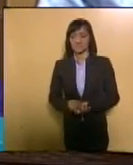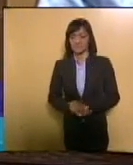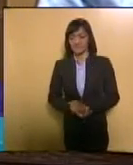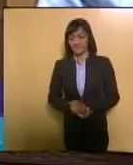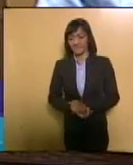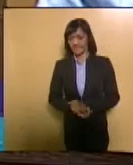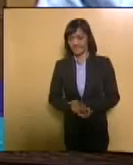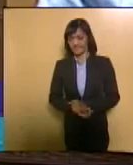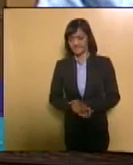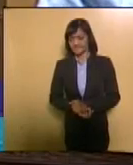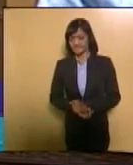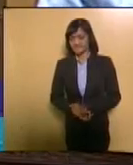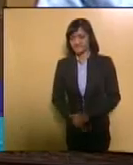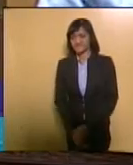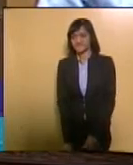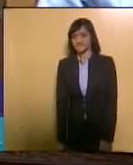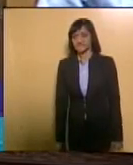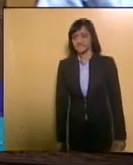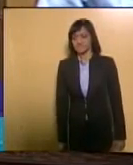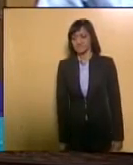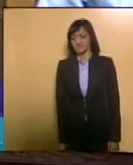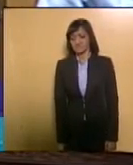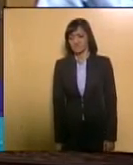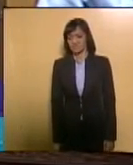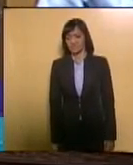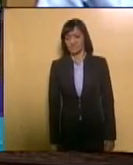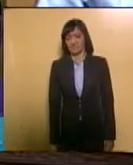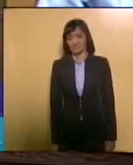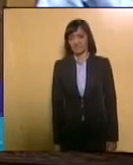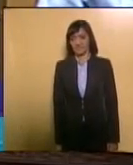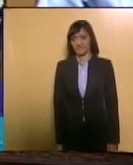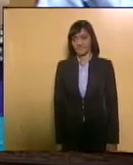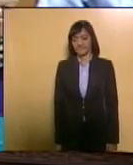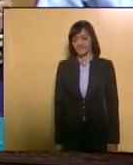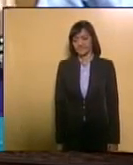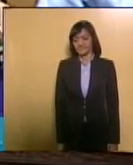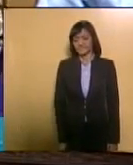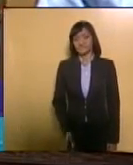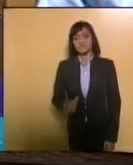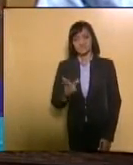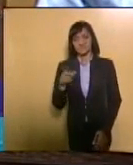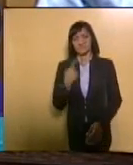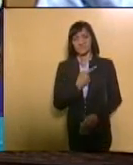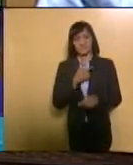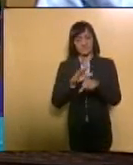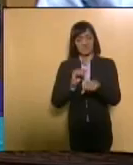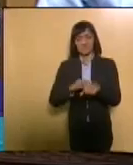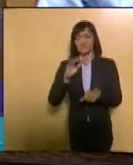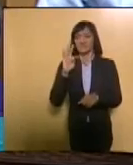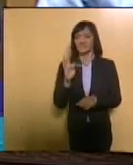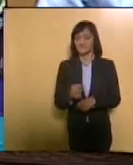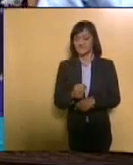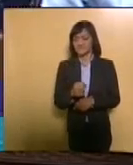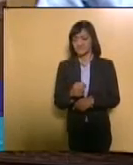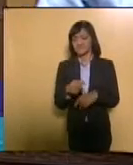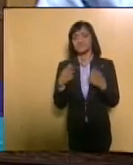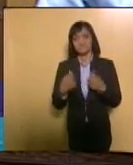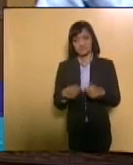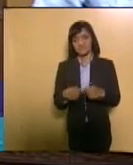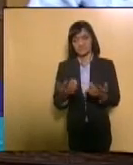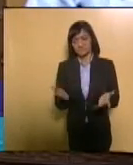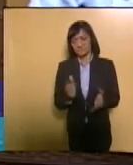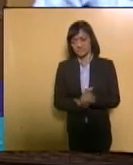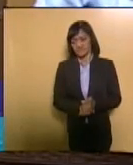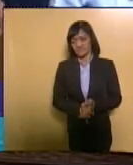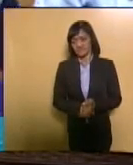Militar pronto e essa essa a tendência é que a gente chame todos porque nós temos necessidade